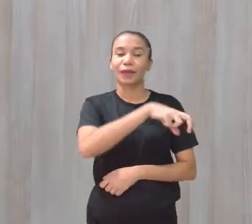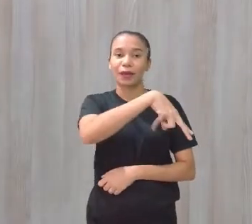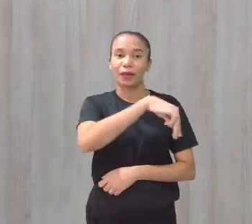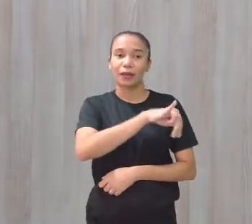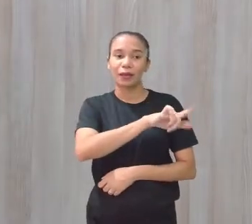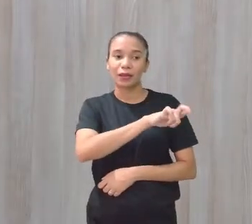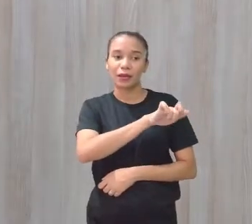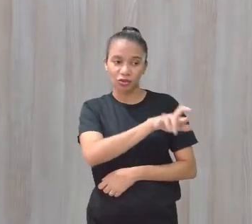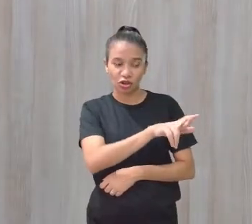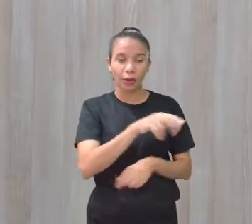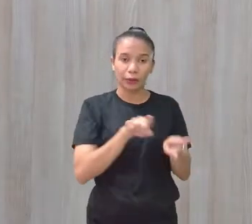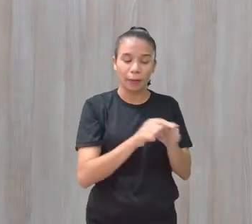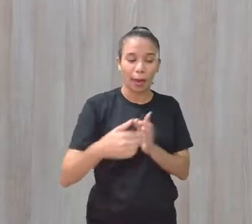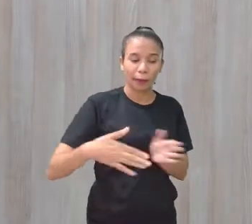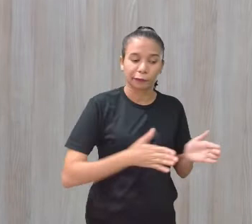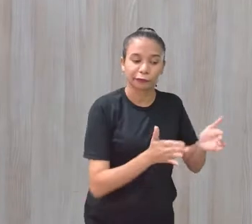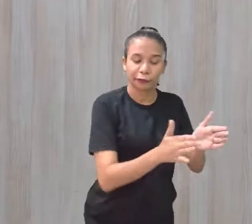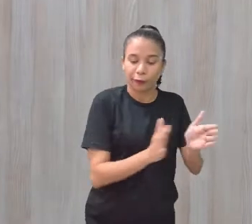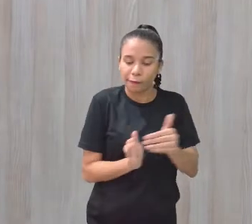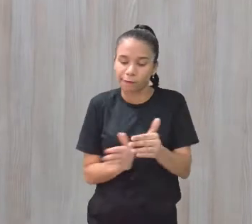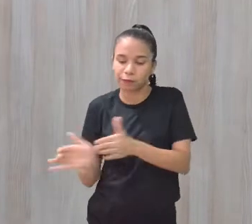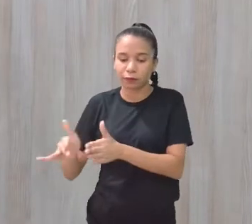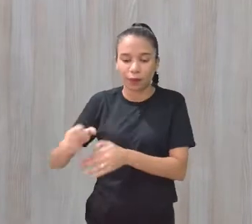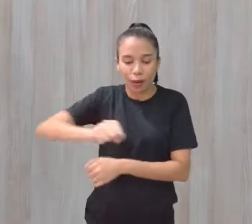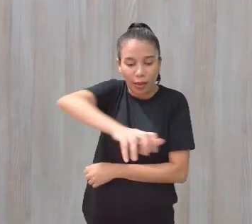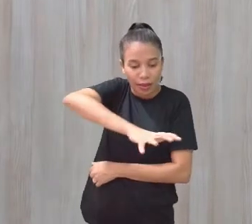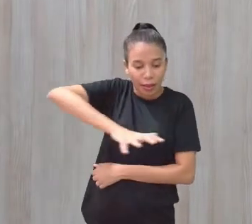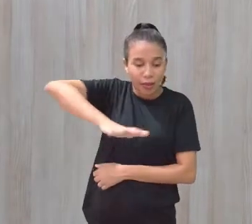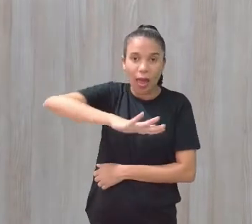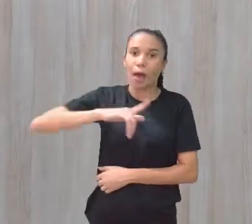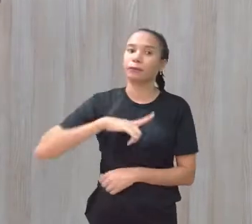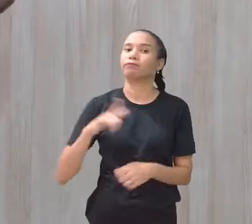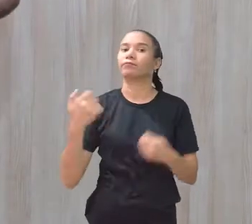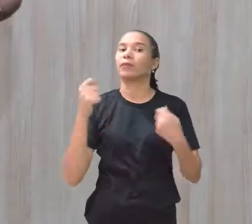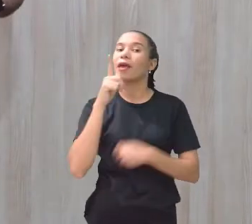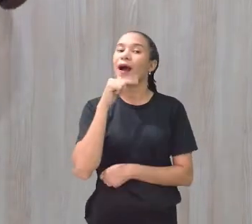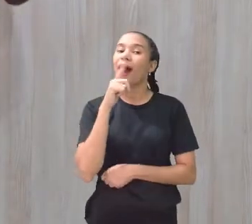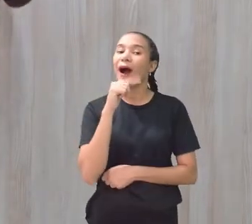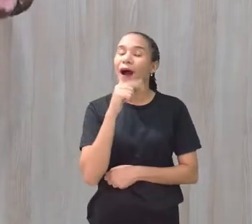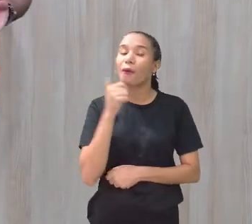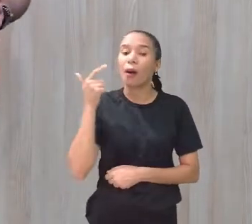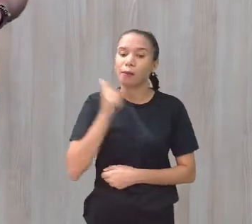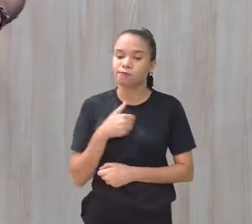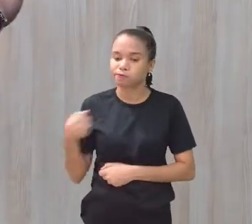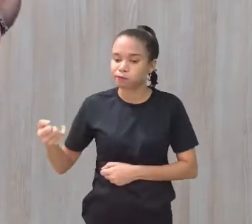que era cortada pelos rios, ela tinha o quê? Água para as necessidades, né, da